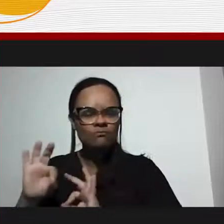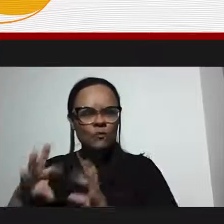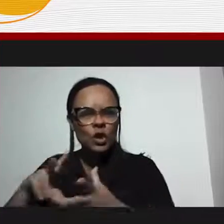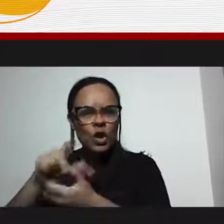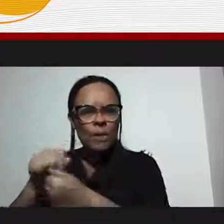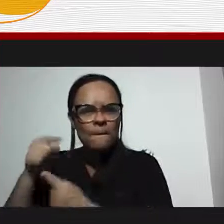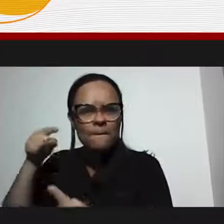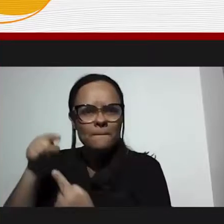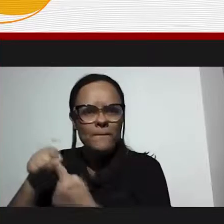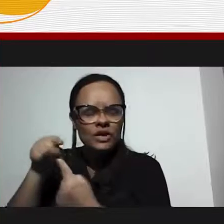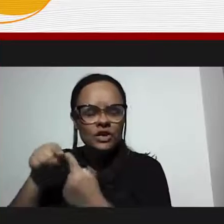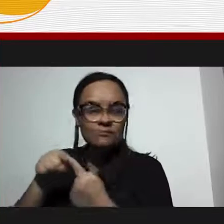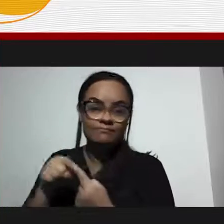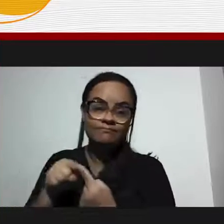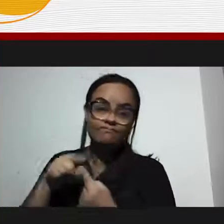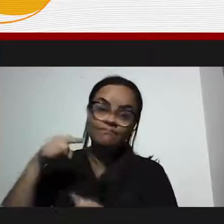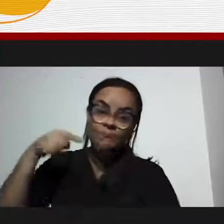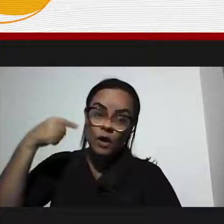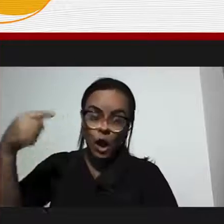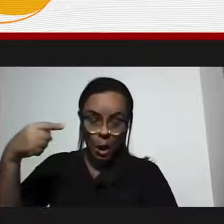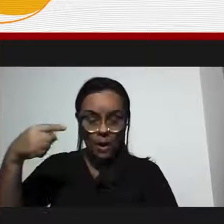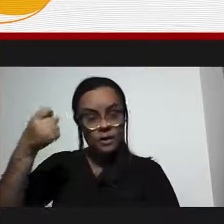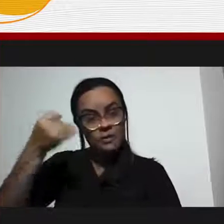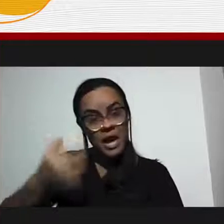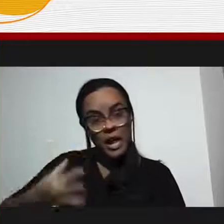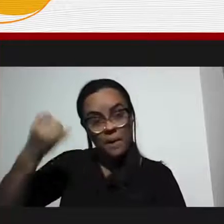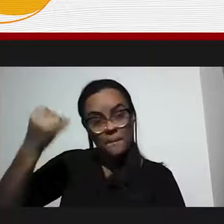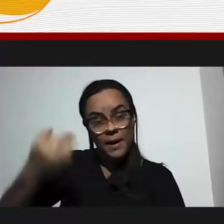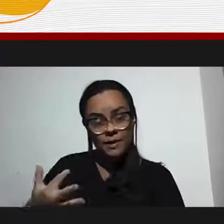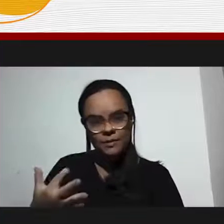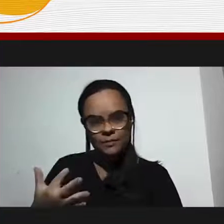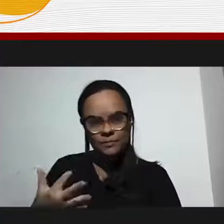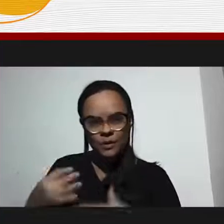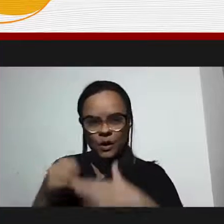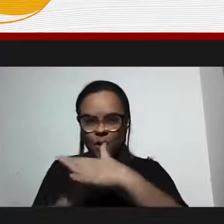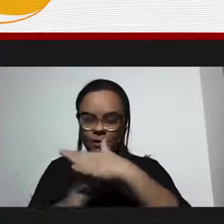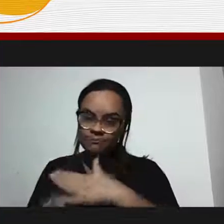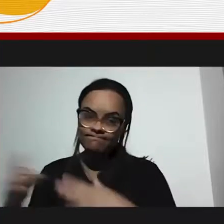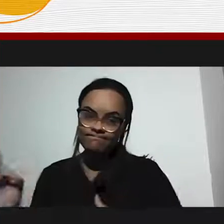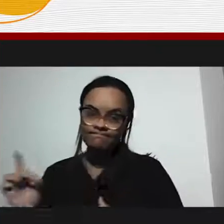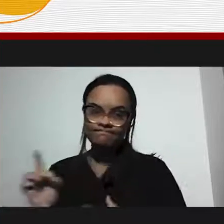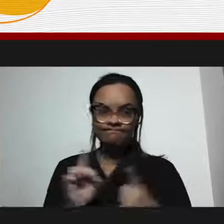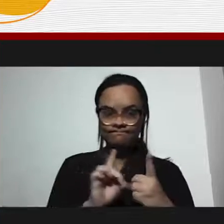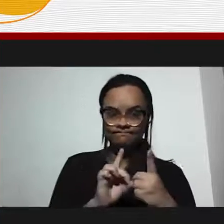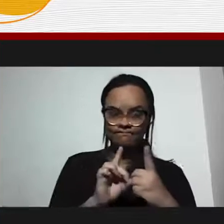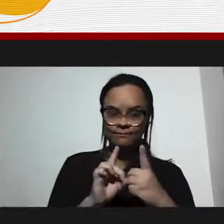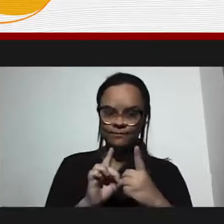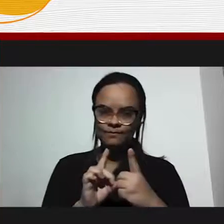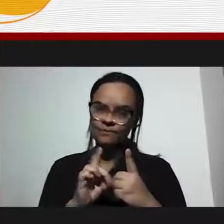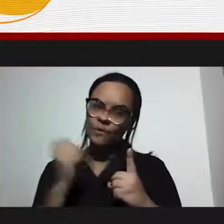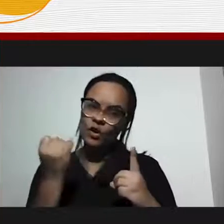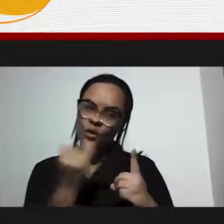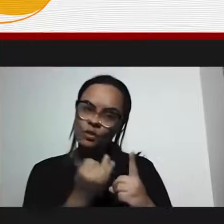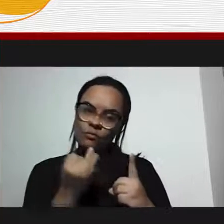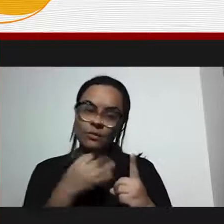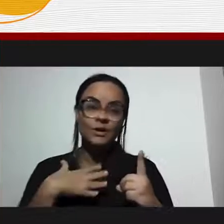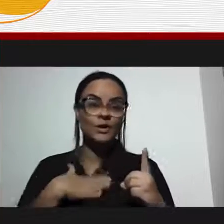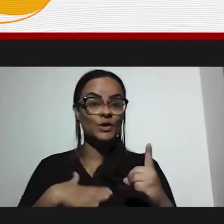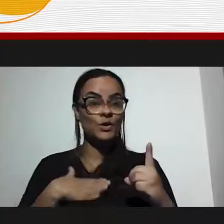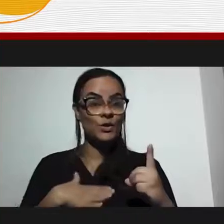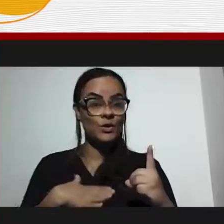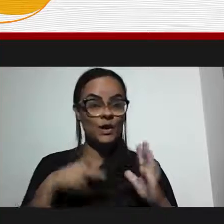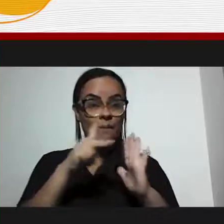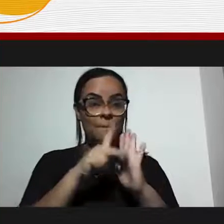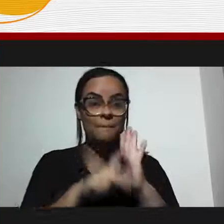o objetivo. E depois de eu falar, o empresário chegava para mim e dizia: gostei do teu